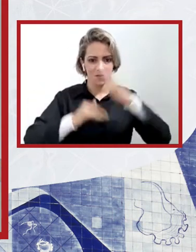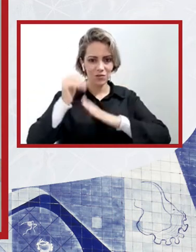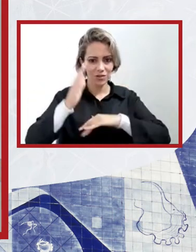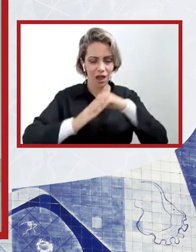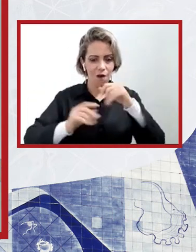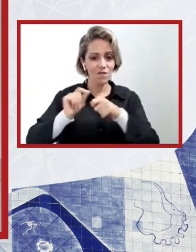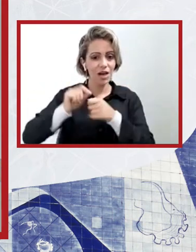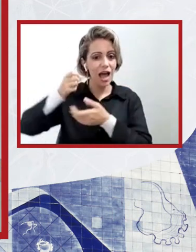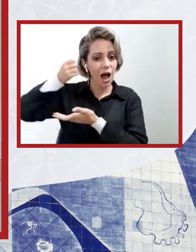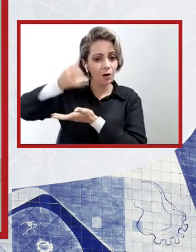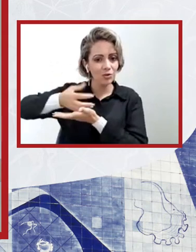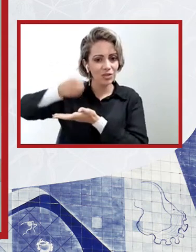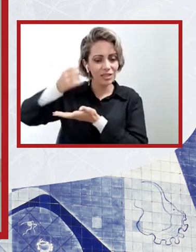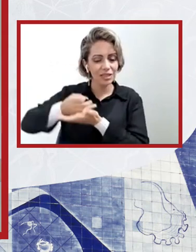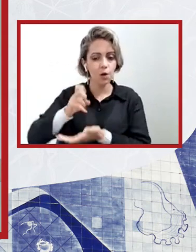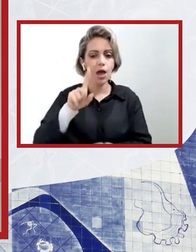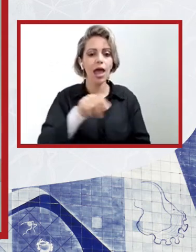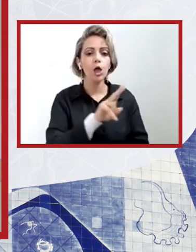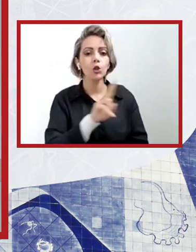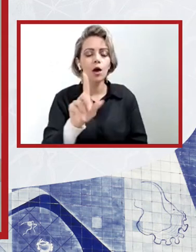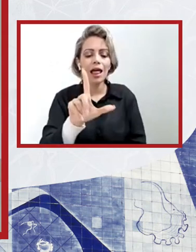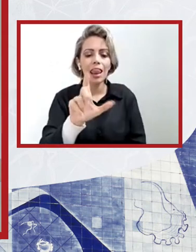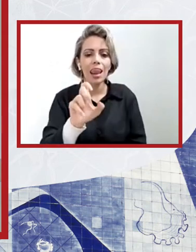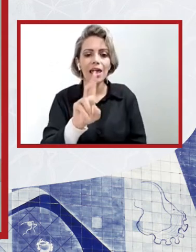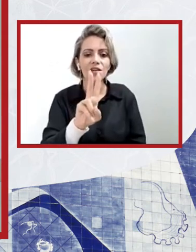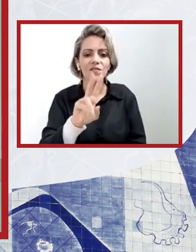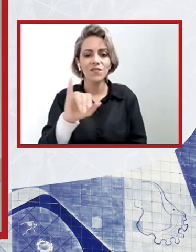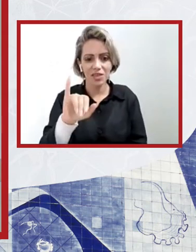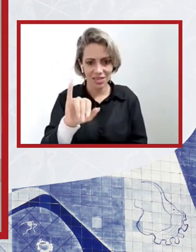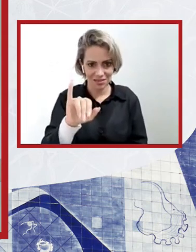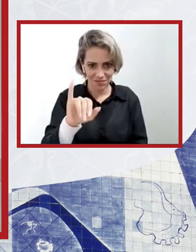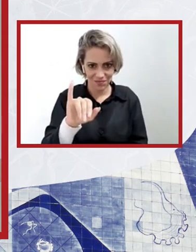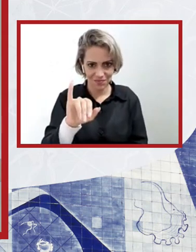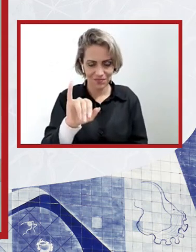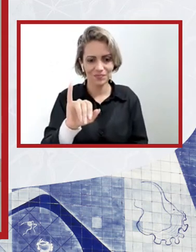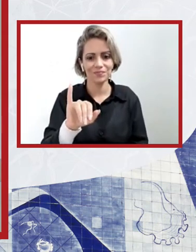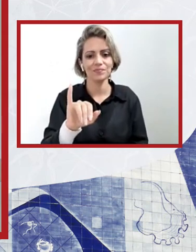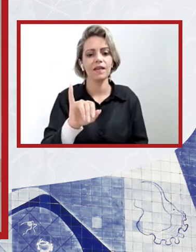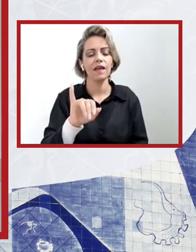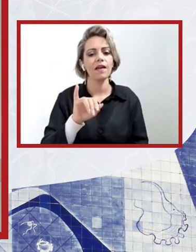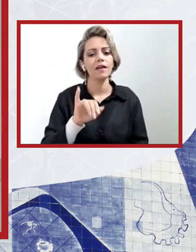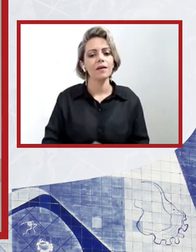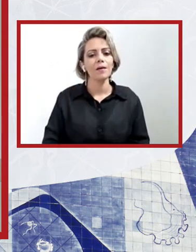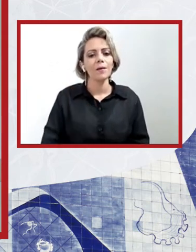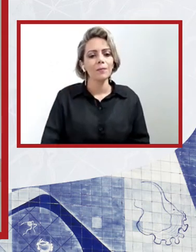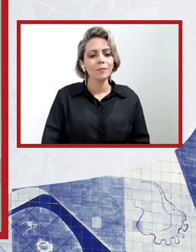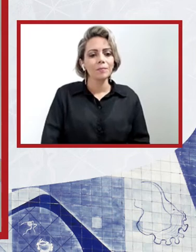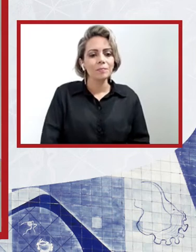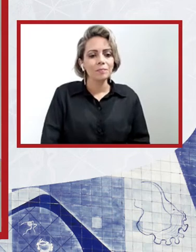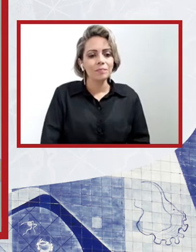é o Levi, também fornecendo serviço de audiodescrição para as pessoas que assim o desejarem.